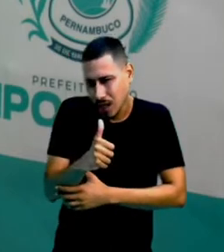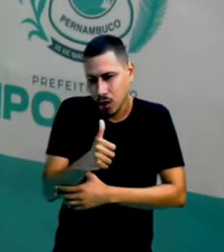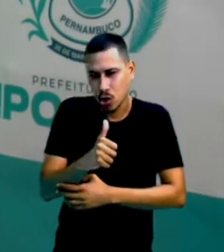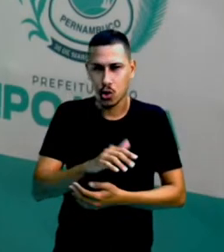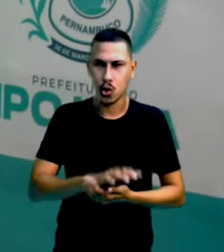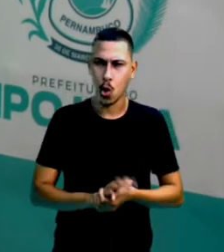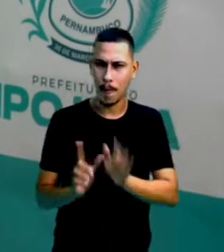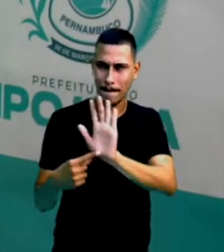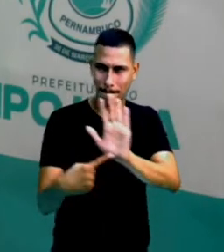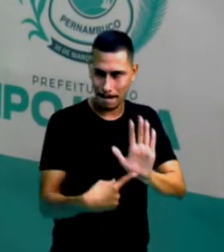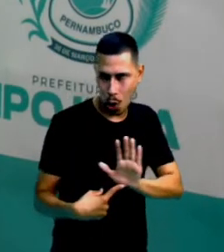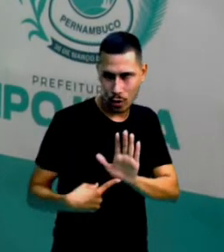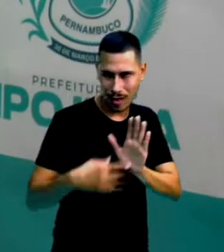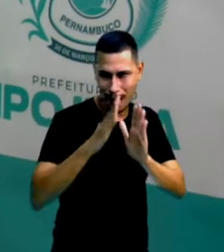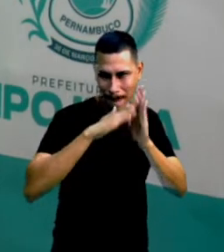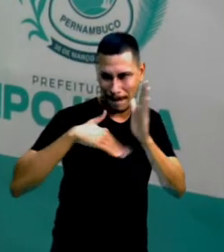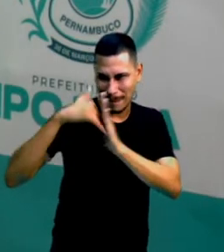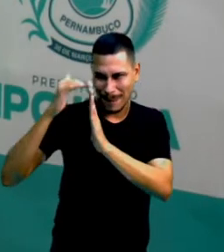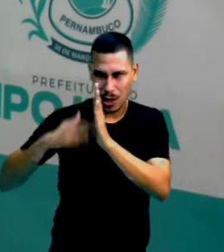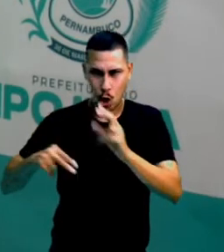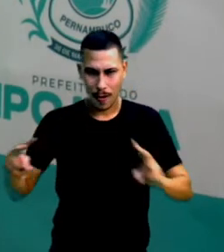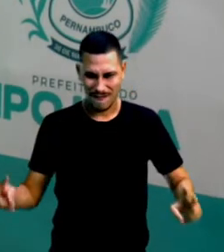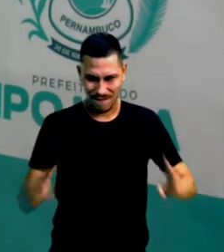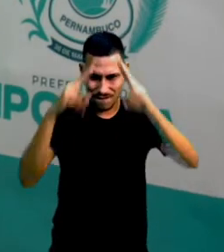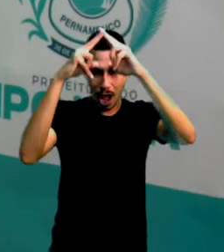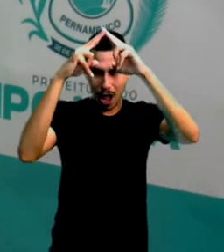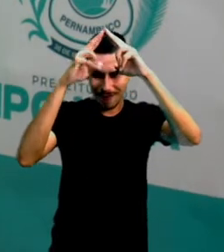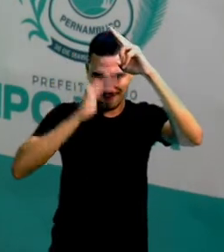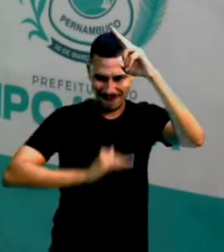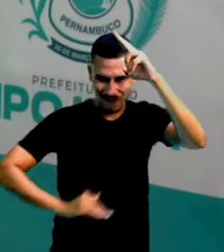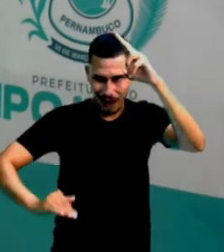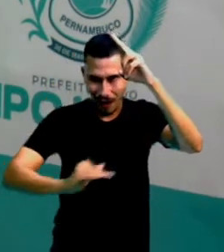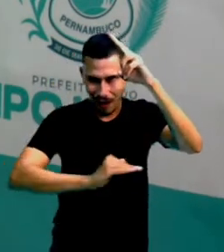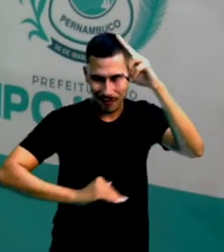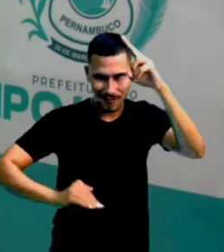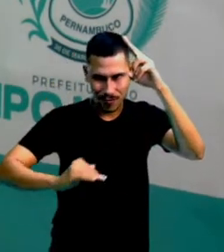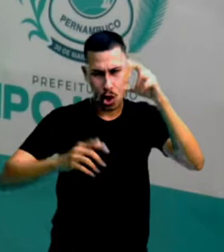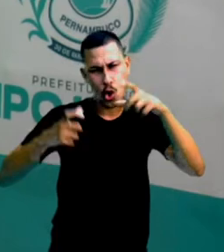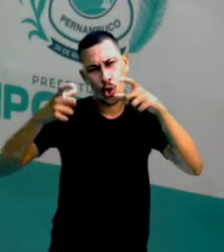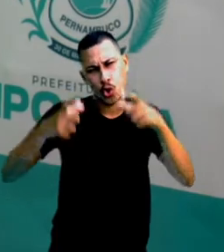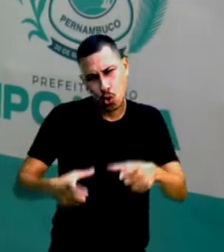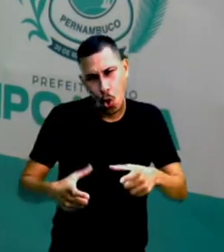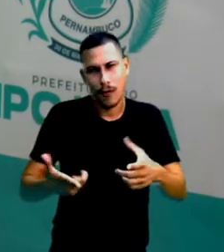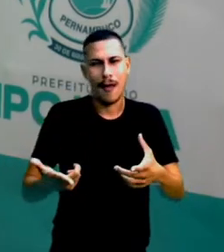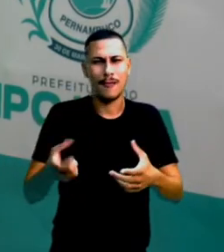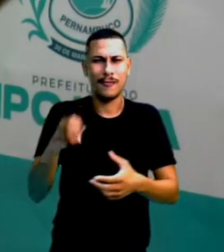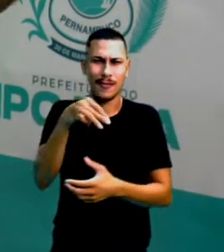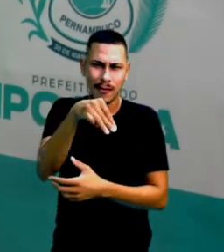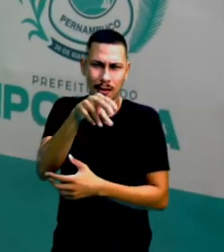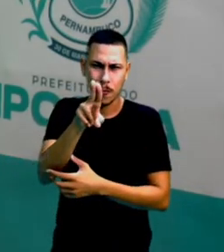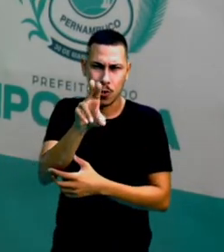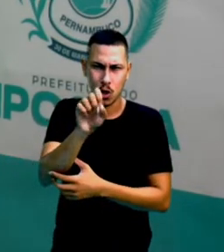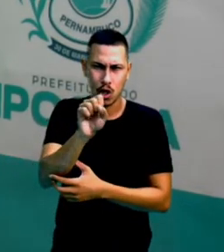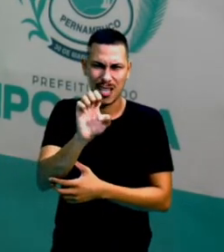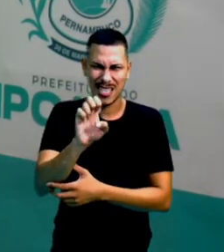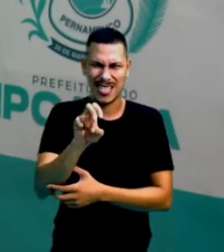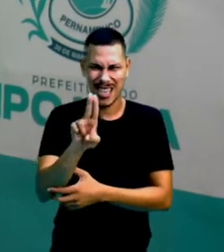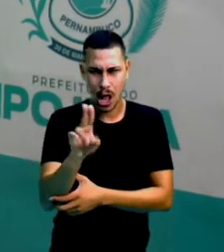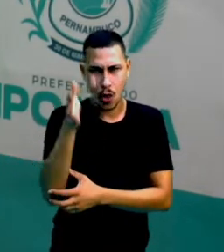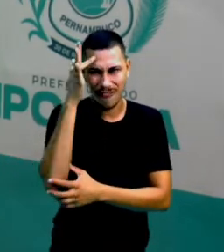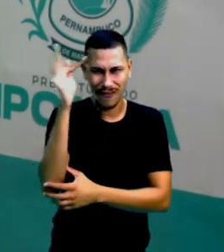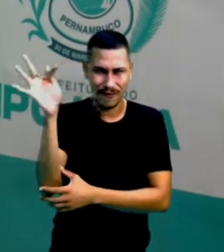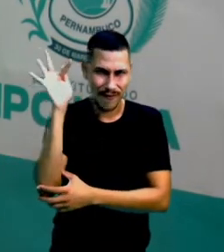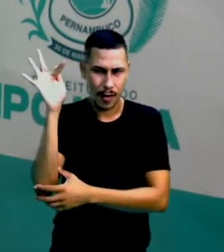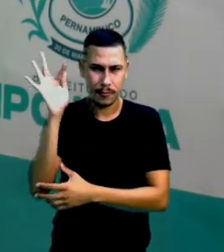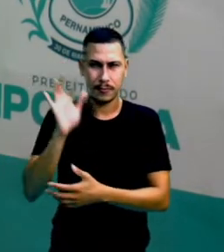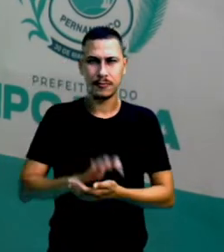Ele expôs embaixo da pirâmide. Aquele lugar, inclusive, quando o Louvre trouxe a Vitória Lava de